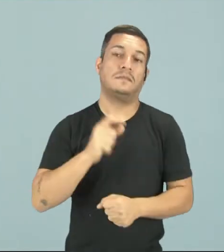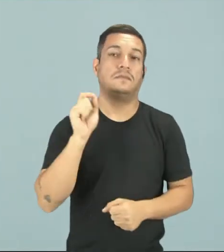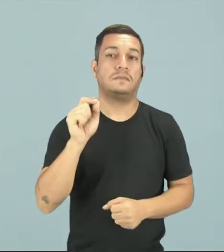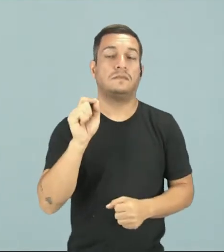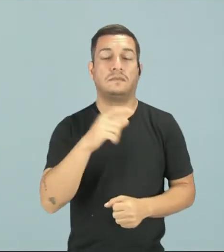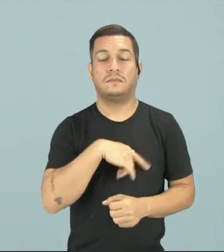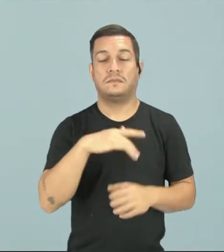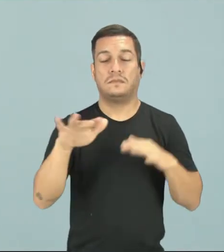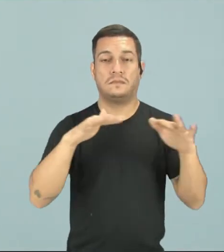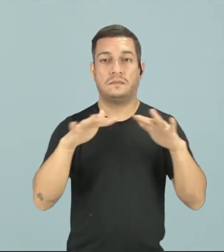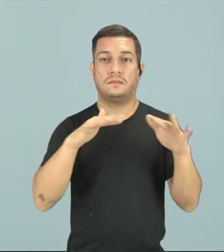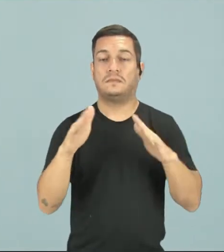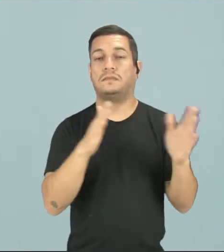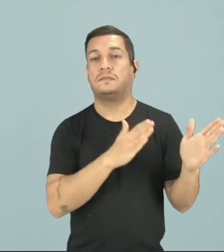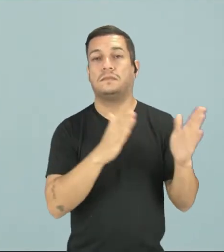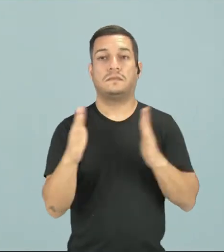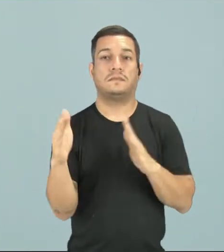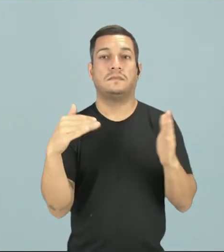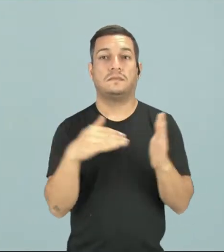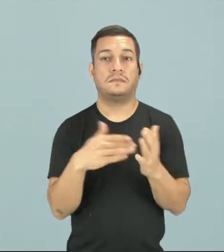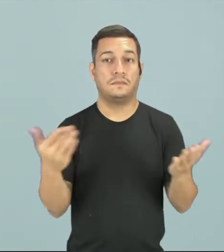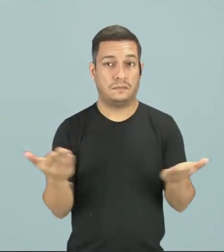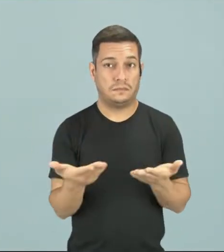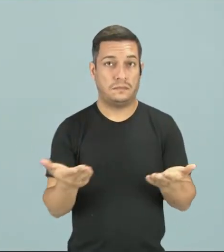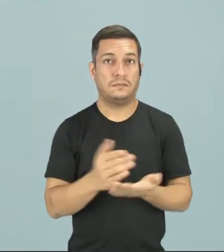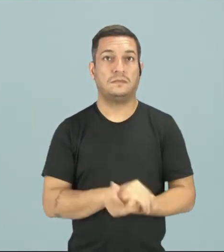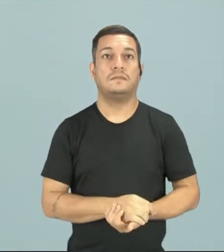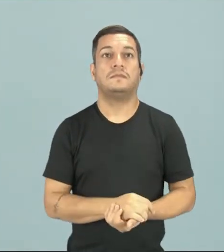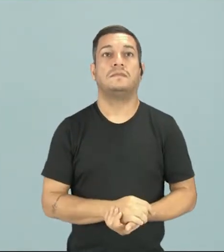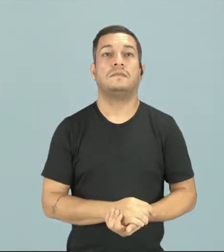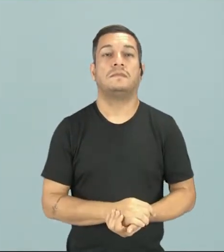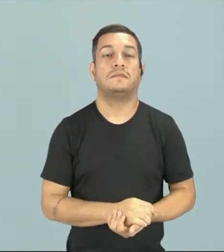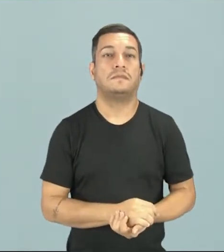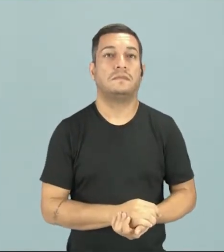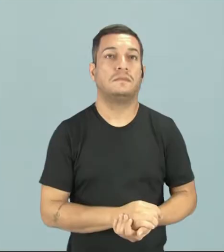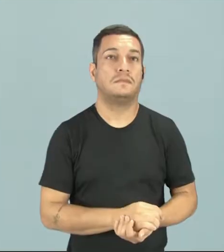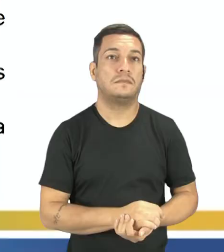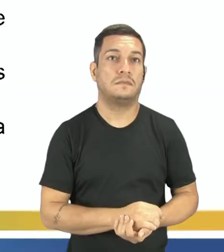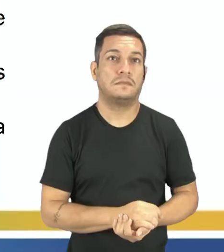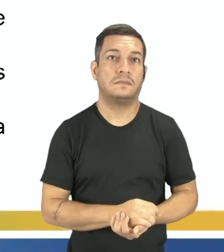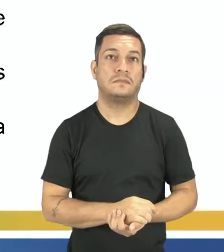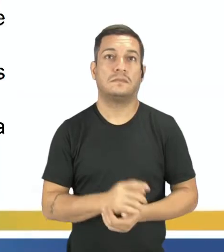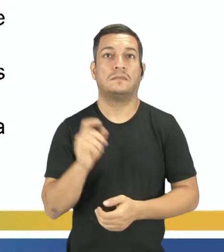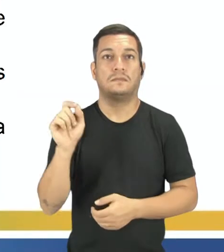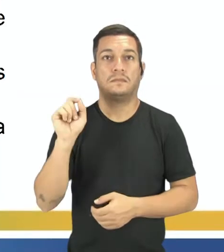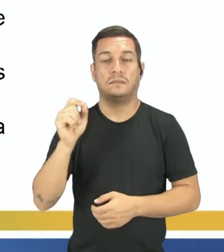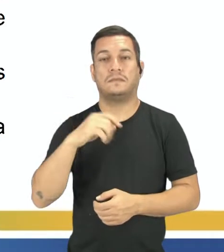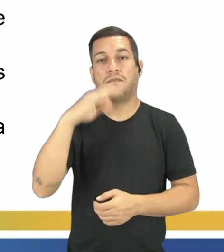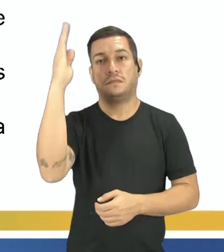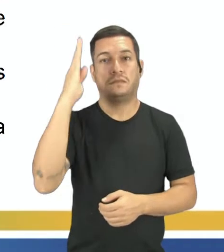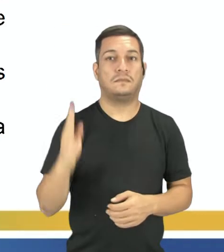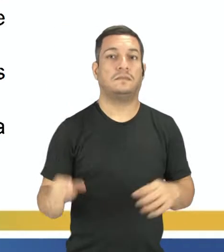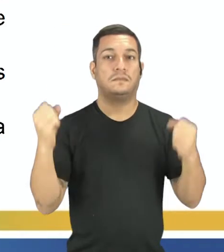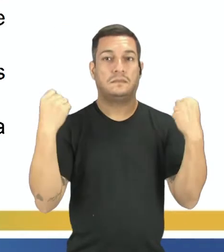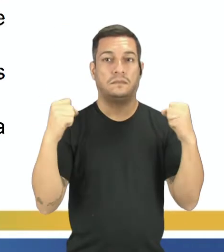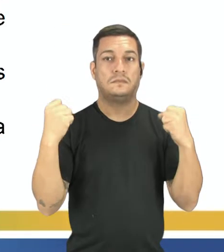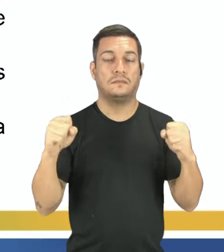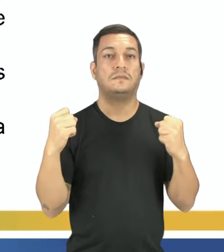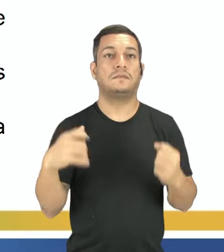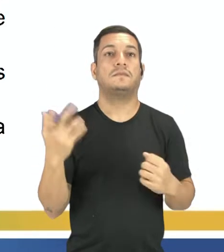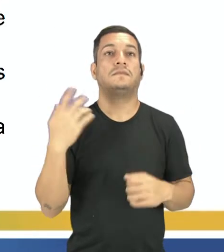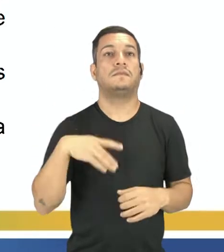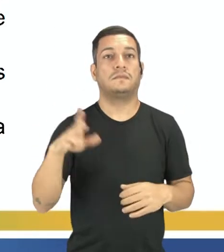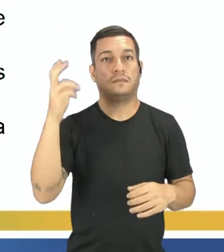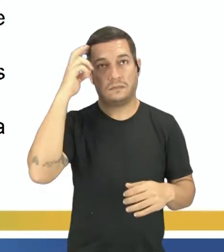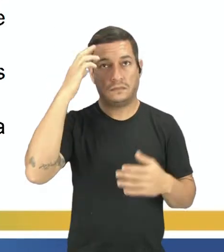que a educação física percorreu até o atual. As tendências da educação física no Brasil. A cultura corporal